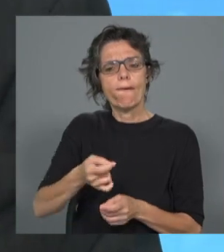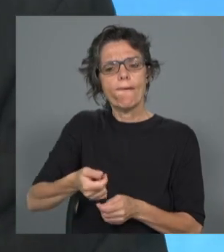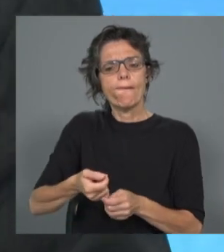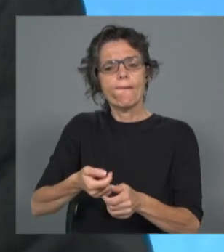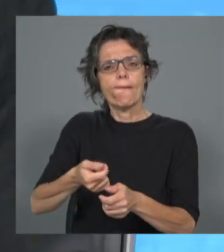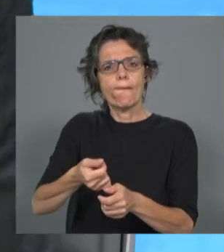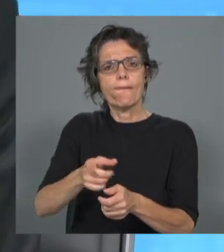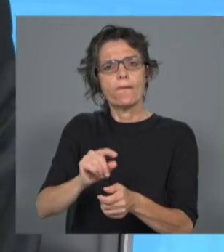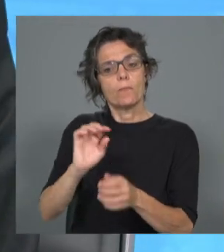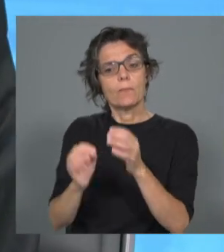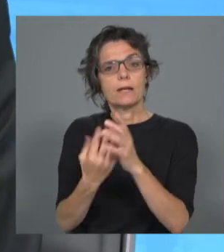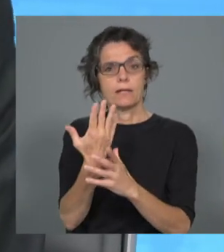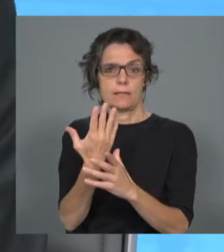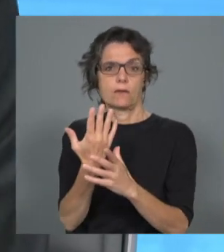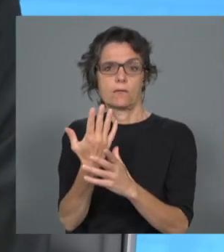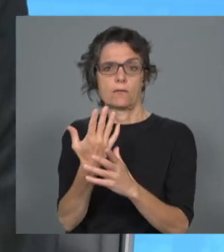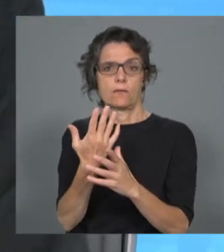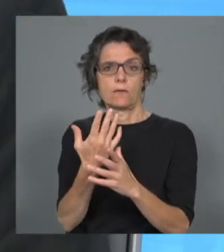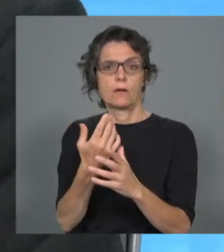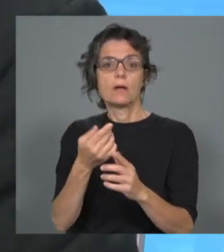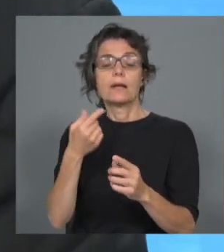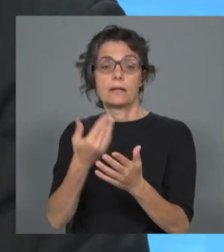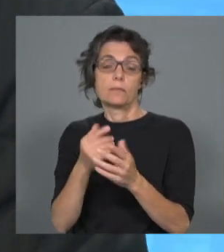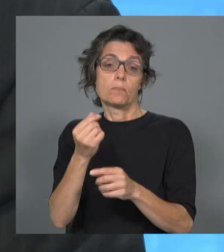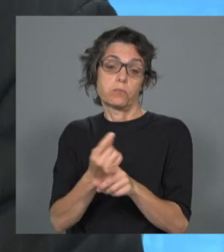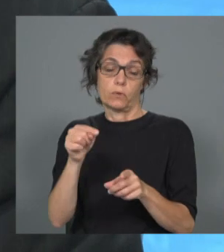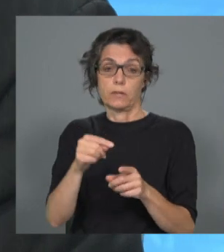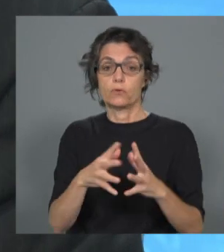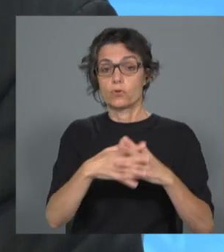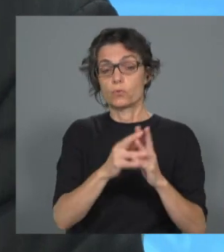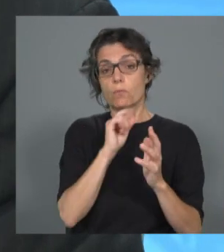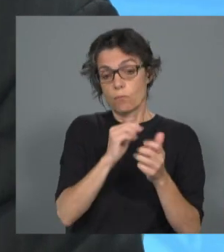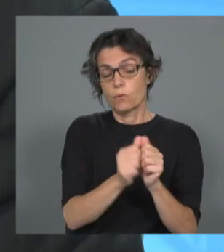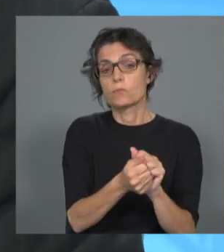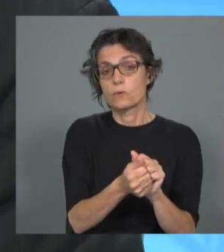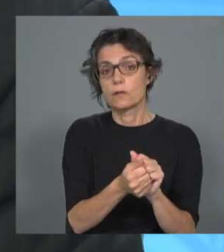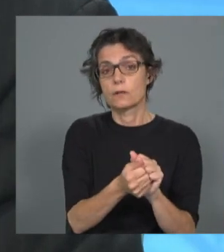criativos, também a nível estrutural. Por exemplo,